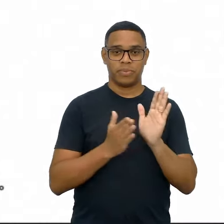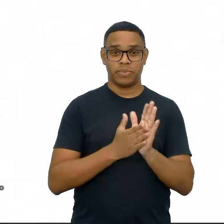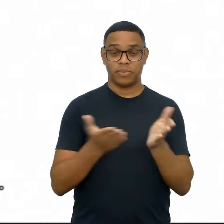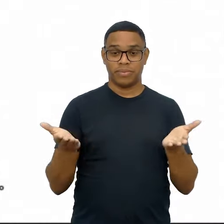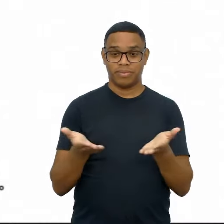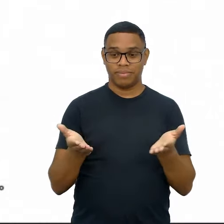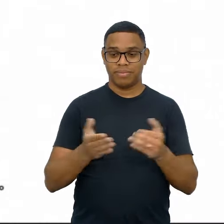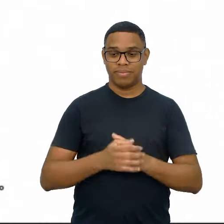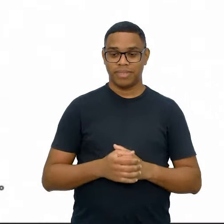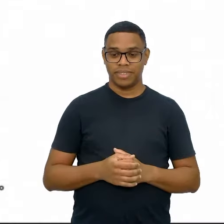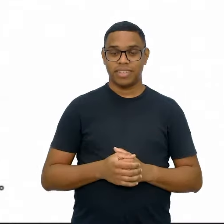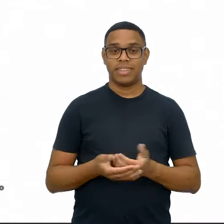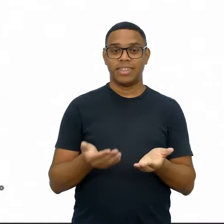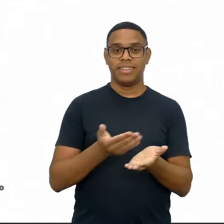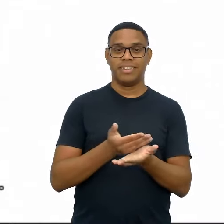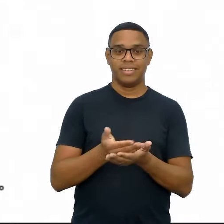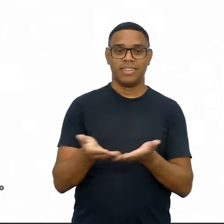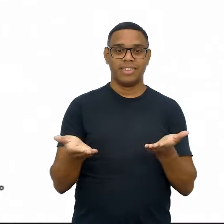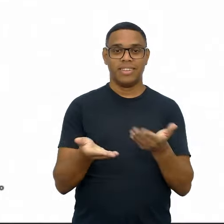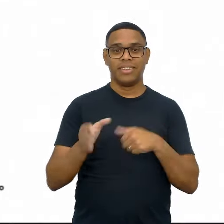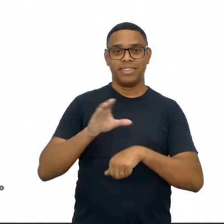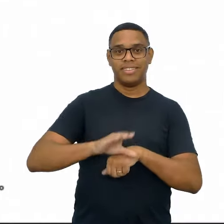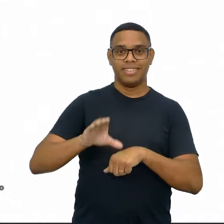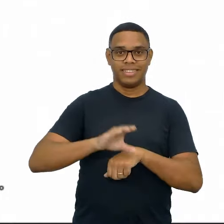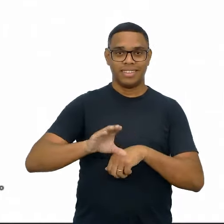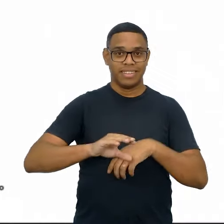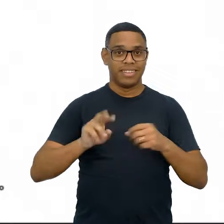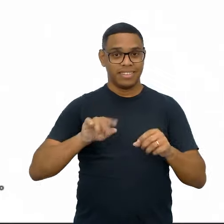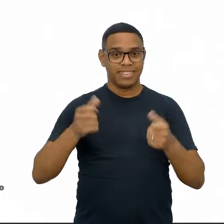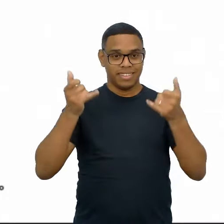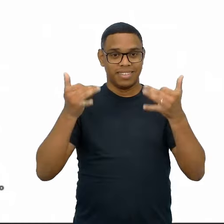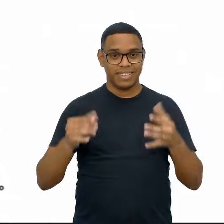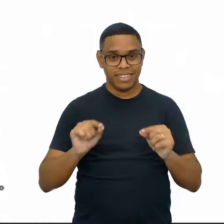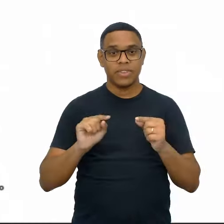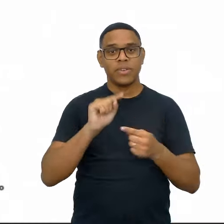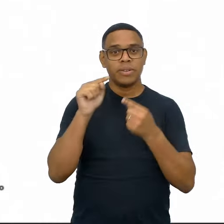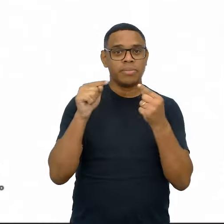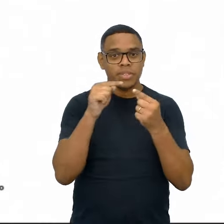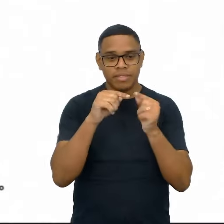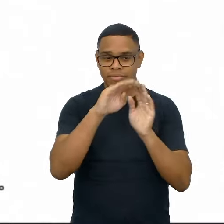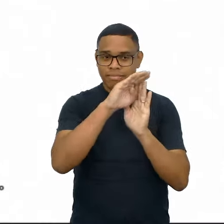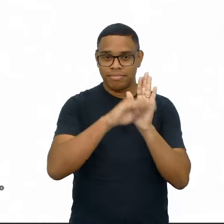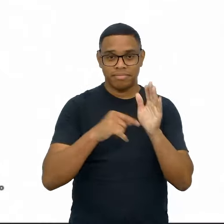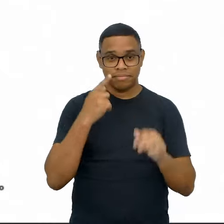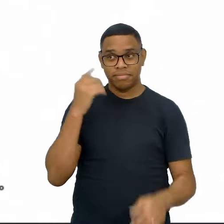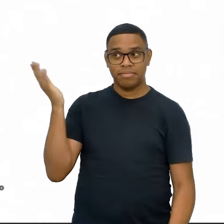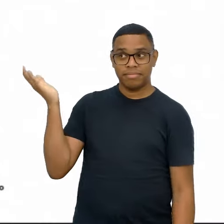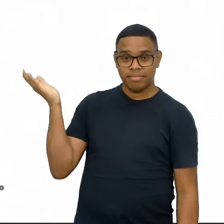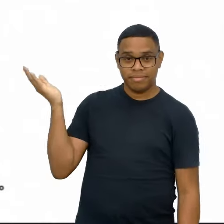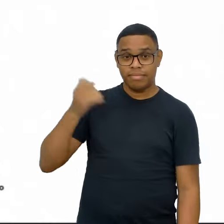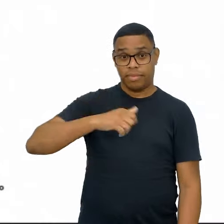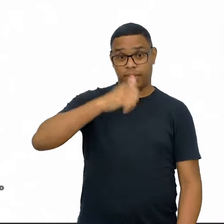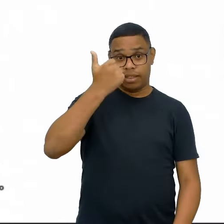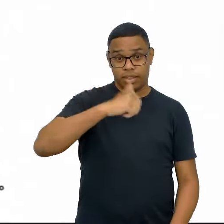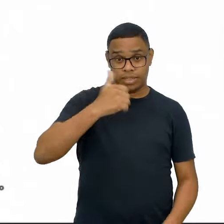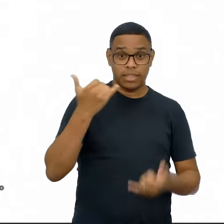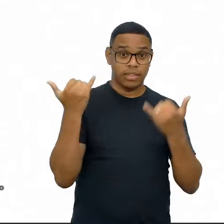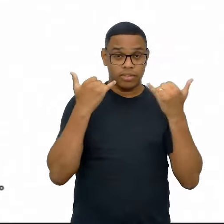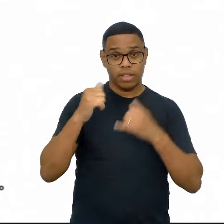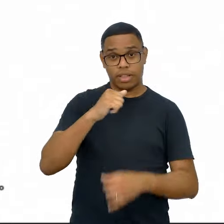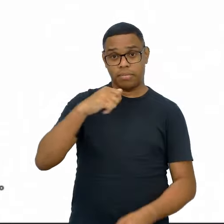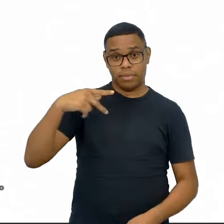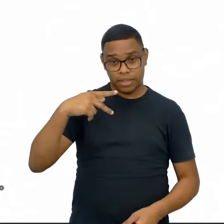tá? Então, para começar a nossa formação, nós vamos comentar sobre esses objetivos, né? Então, nós vamos analisar os dados da